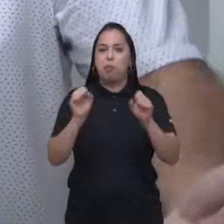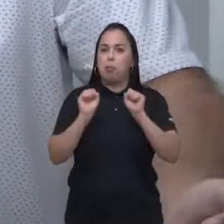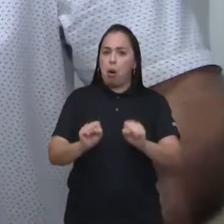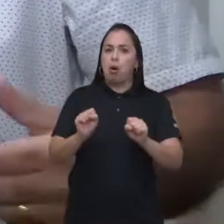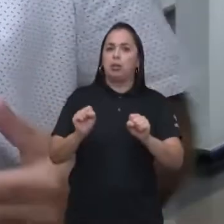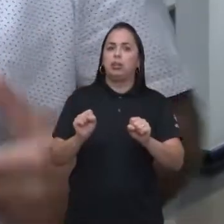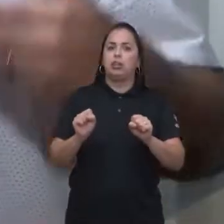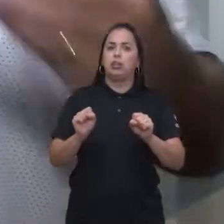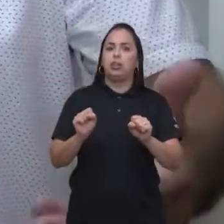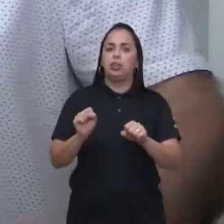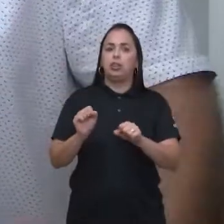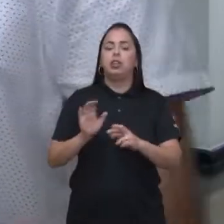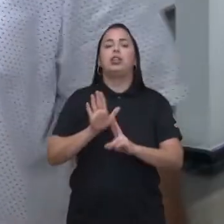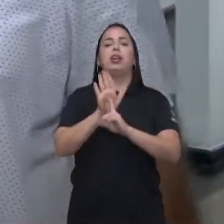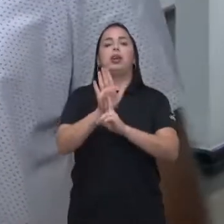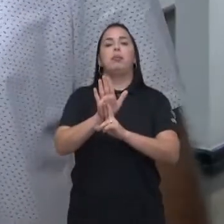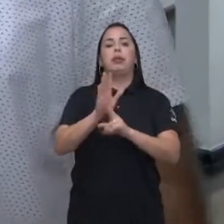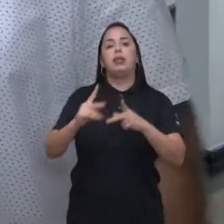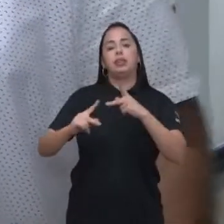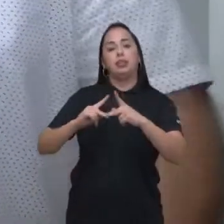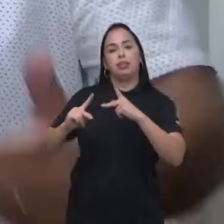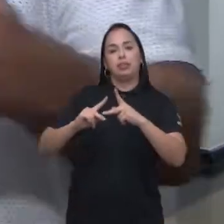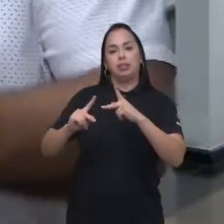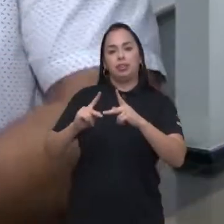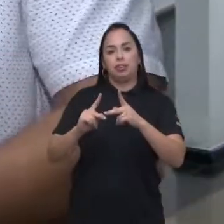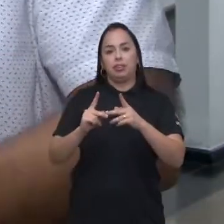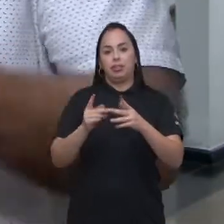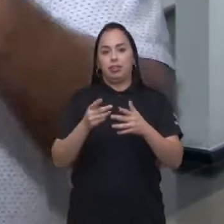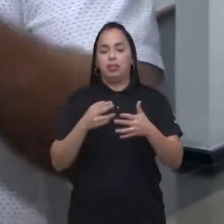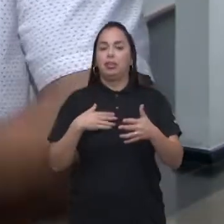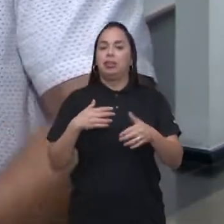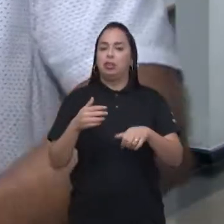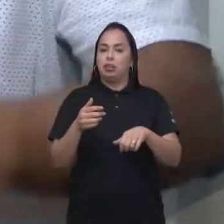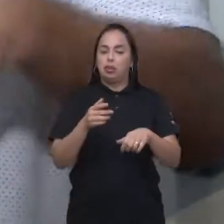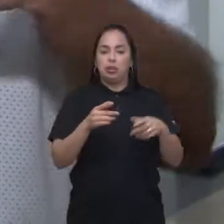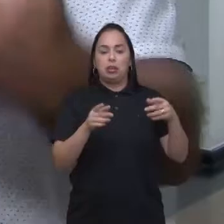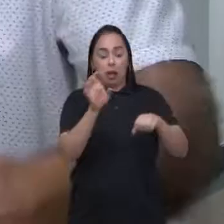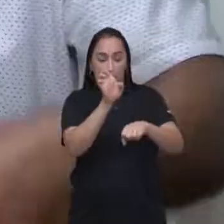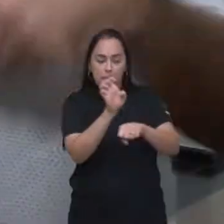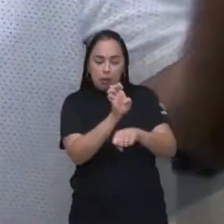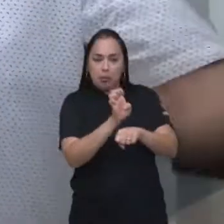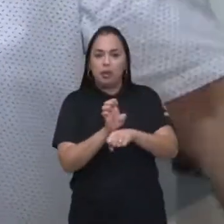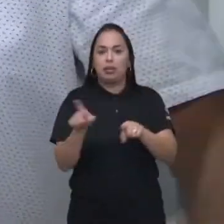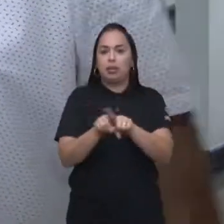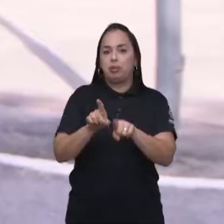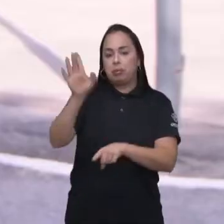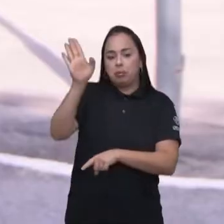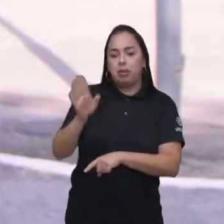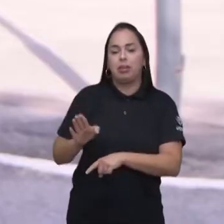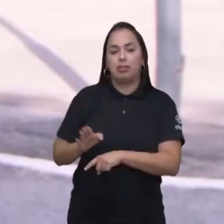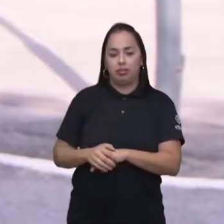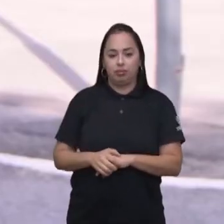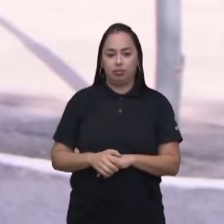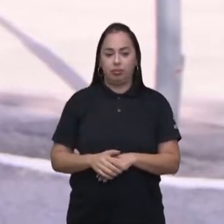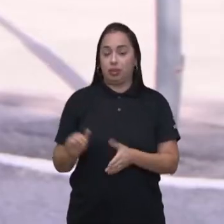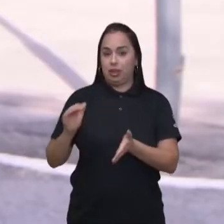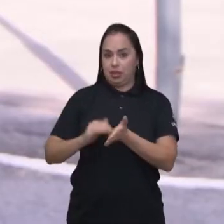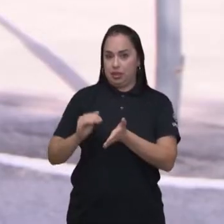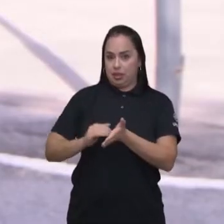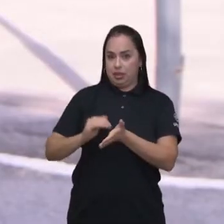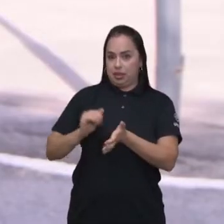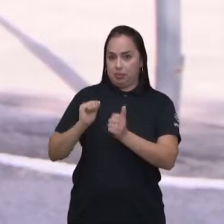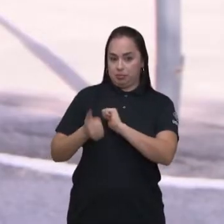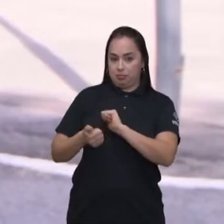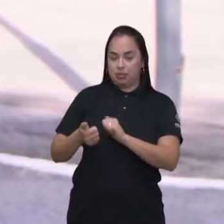já tá em estágio de competição que possa representar nossa cidade a nível de estado o Brasil e afora de acordo com a